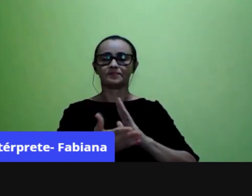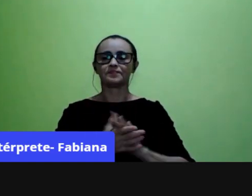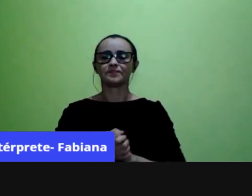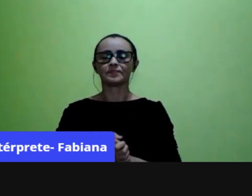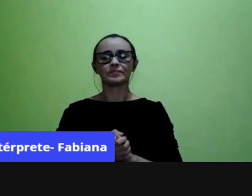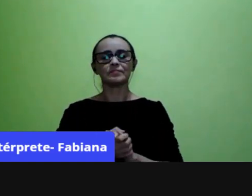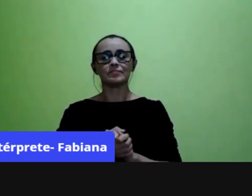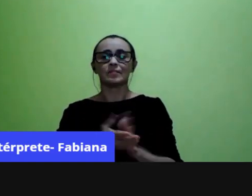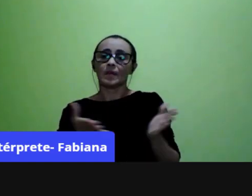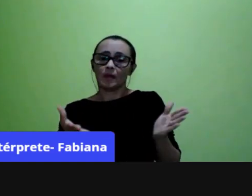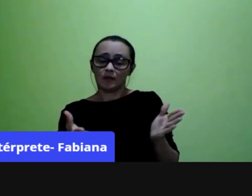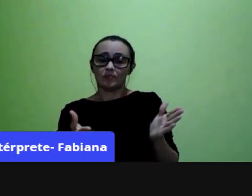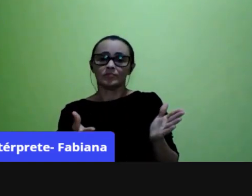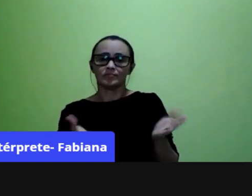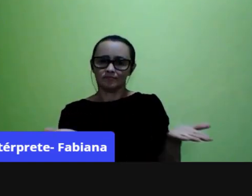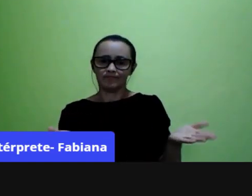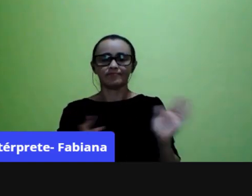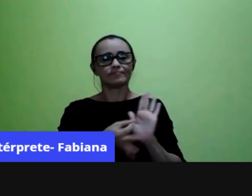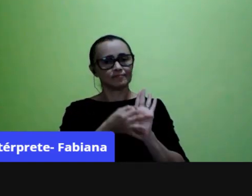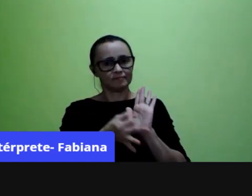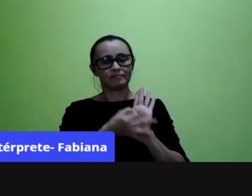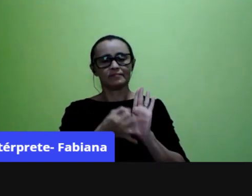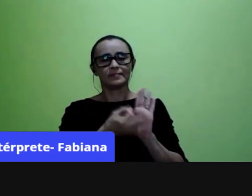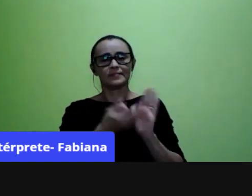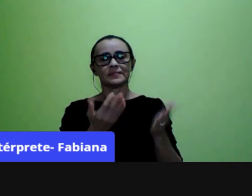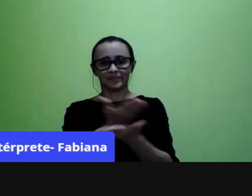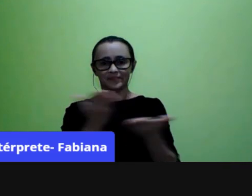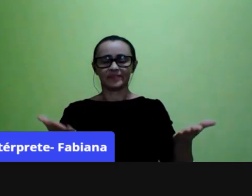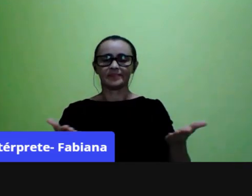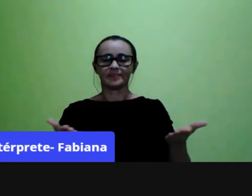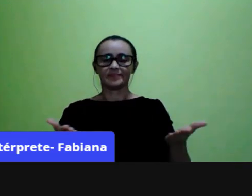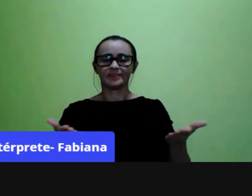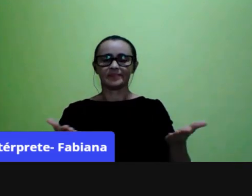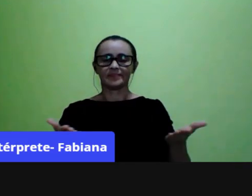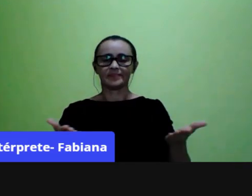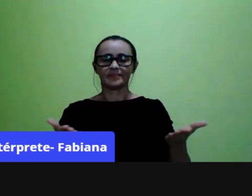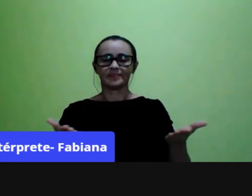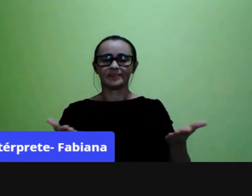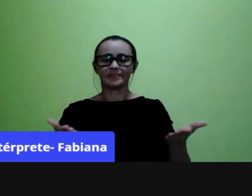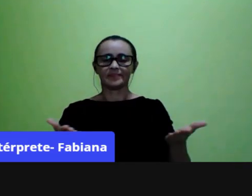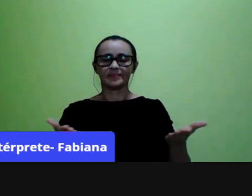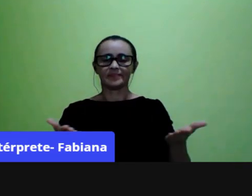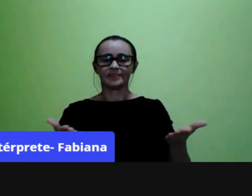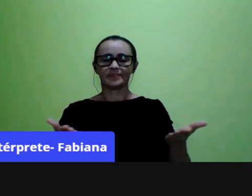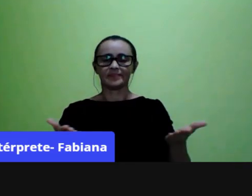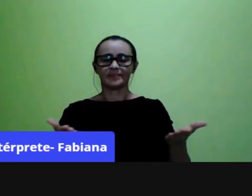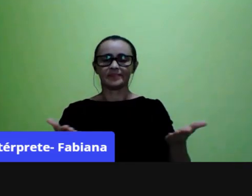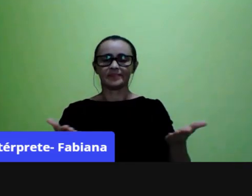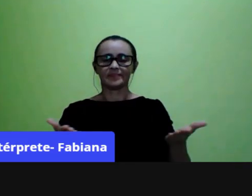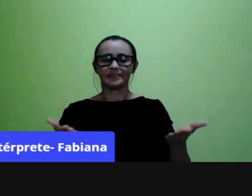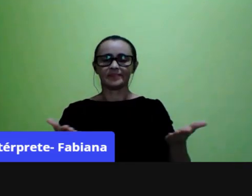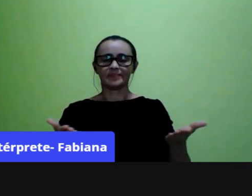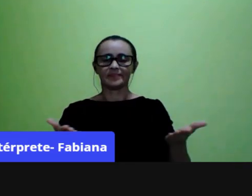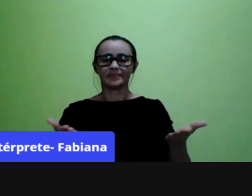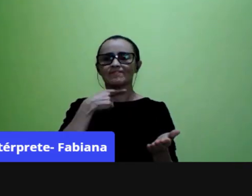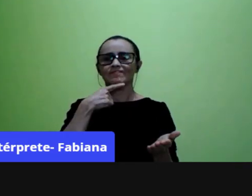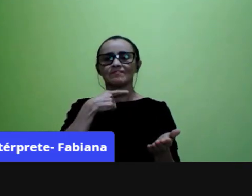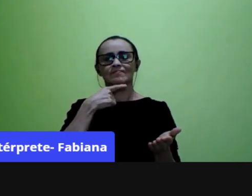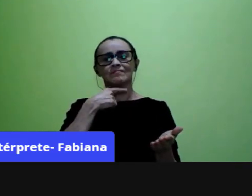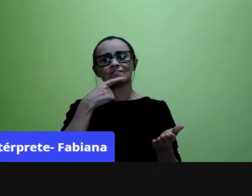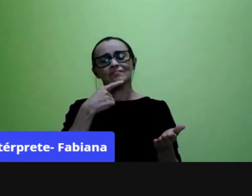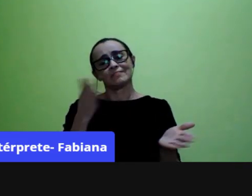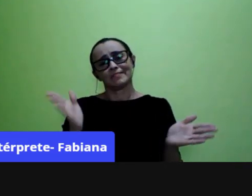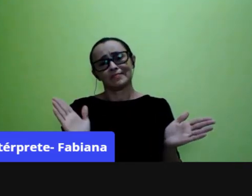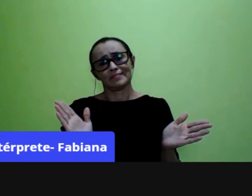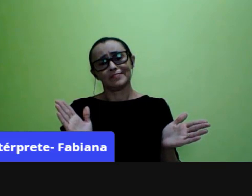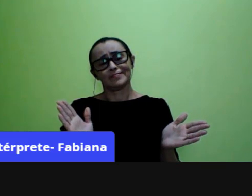Essa é uma dica para vocês, ok? Agora, se não dá para colocar a cartela, é contar com a